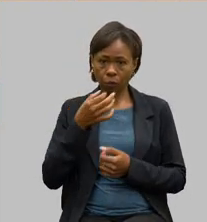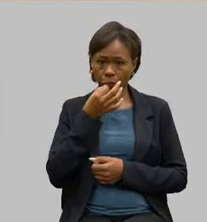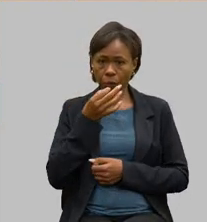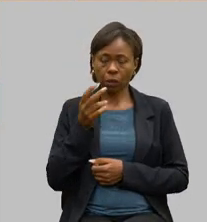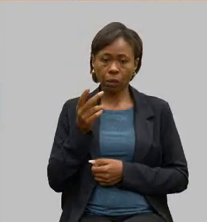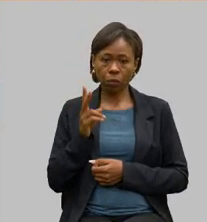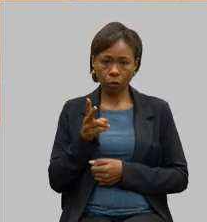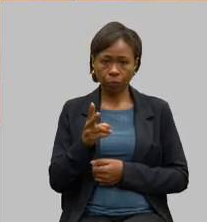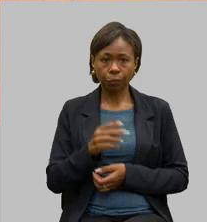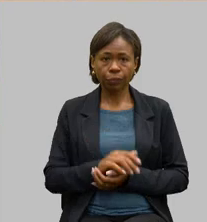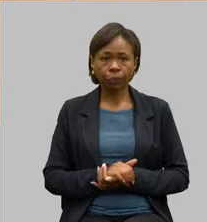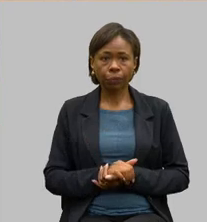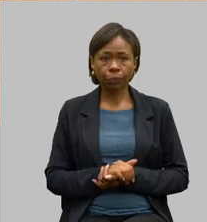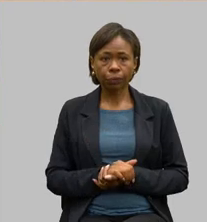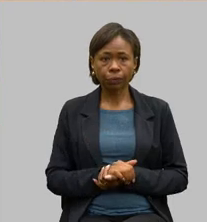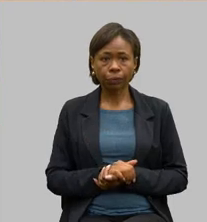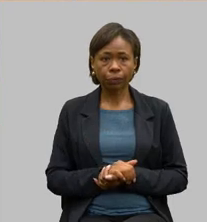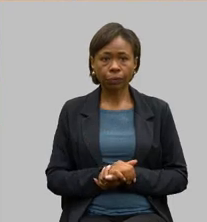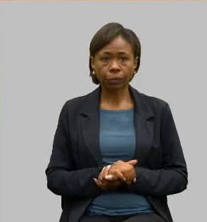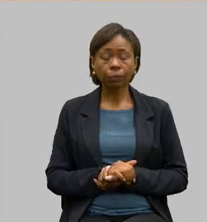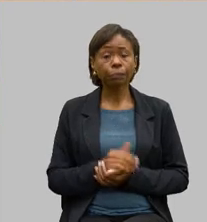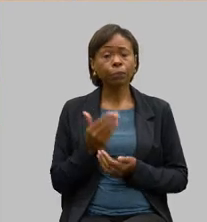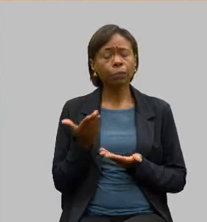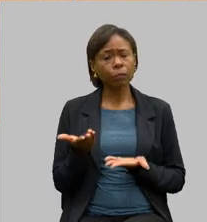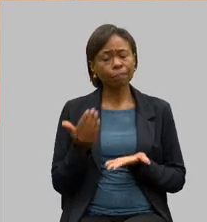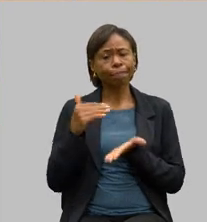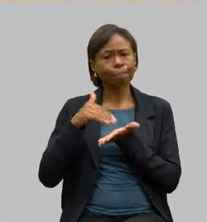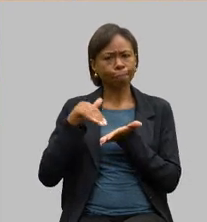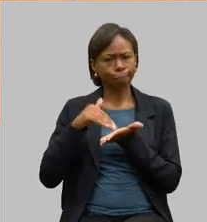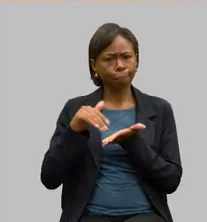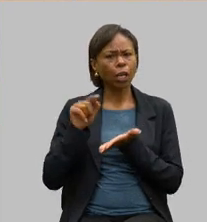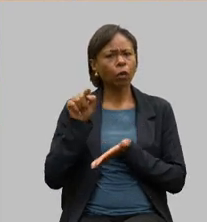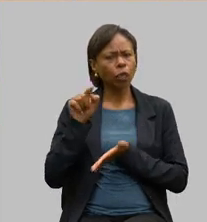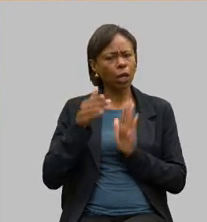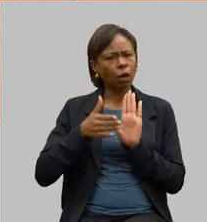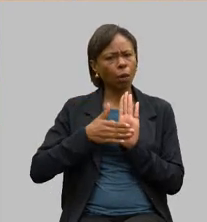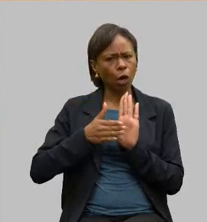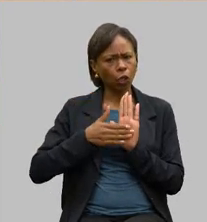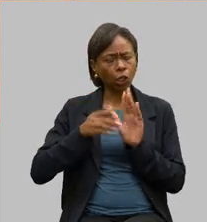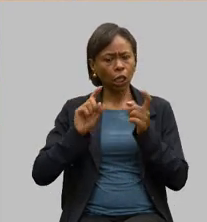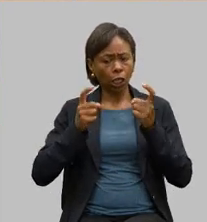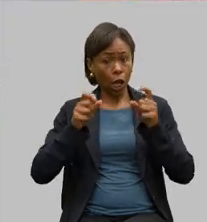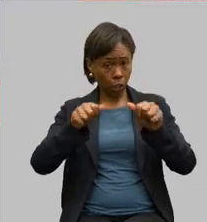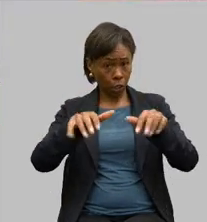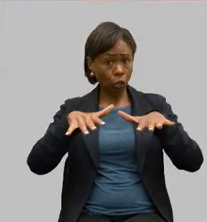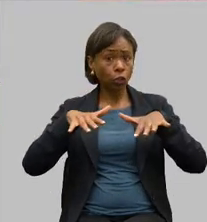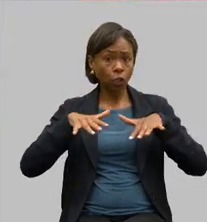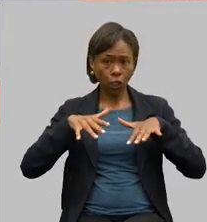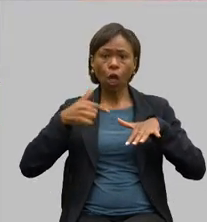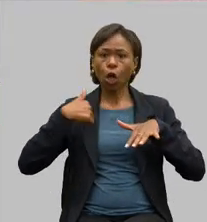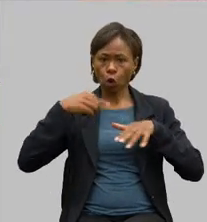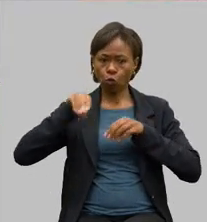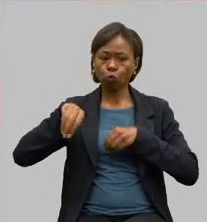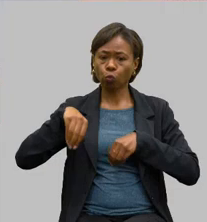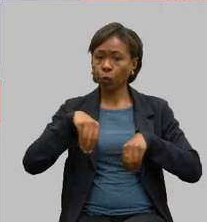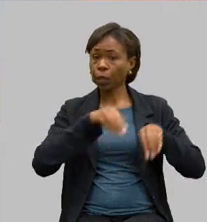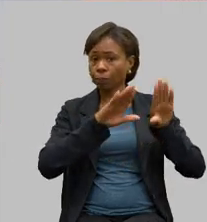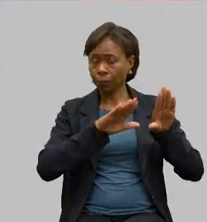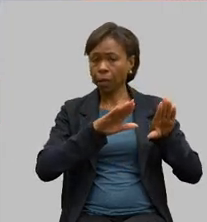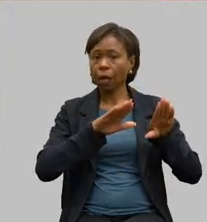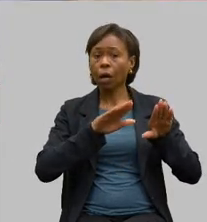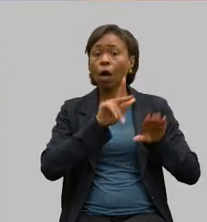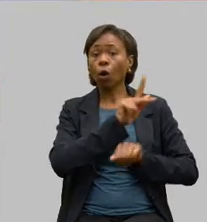Macaé Evaristo secretário essa proposta das audiências eu vou encaminhar o nosso